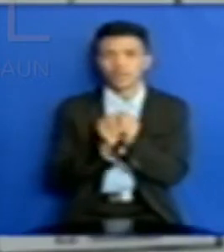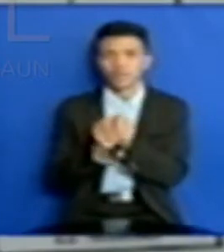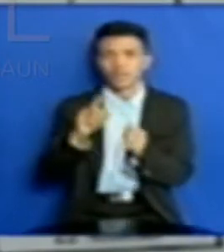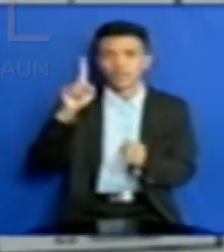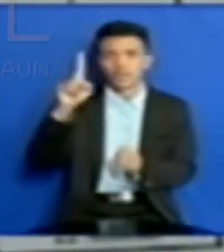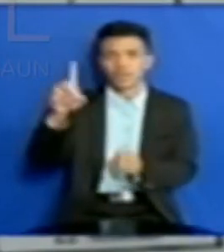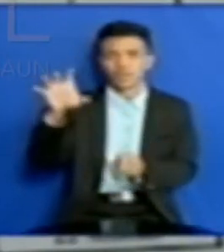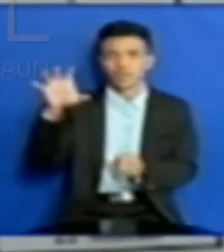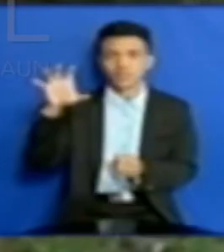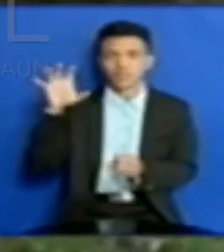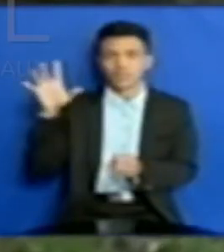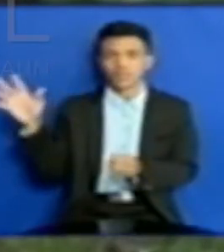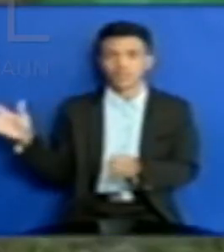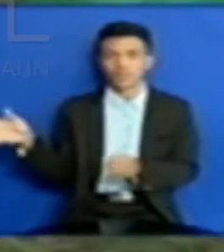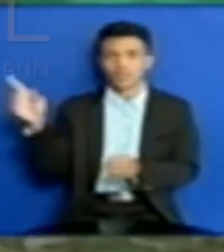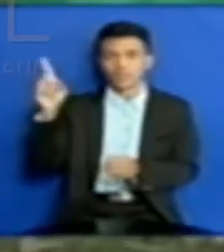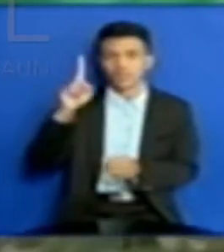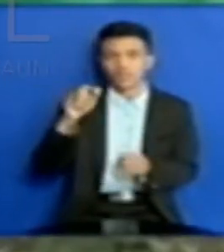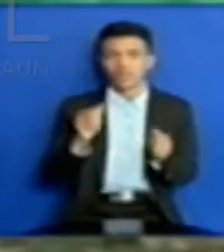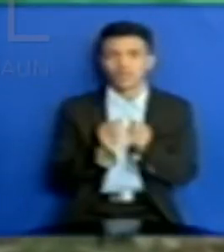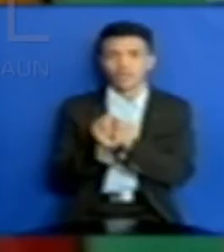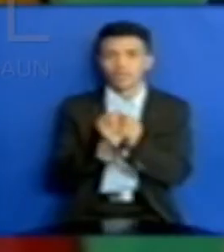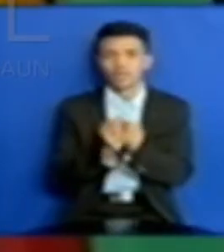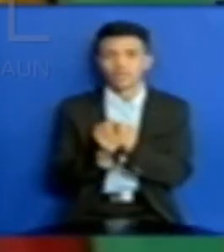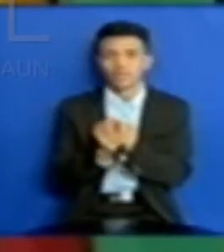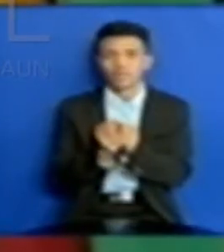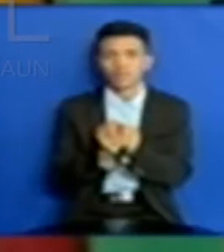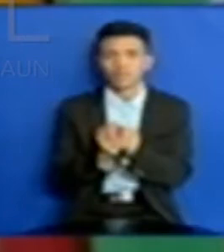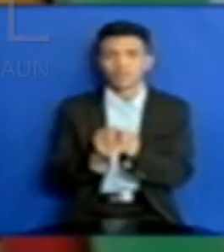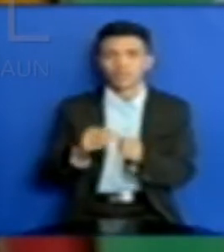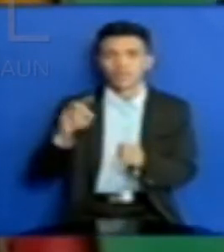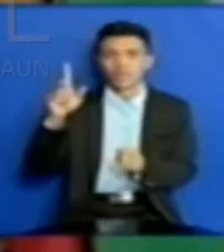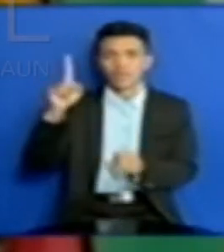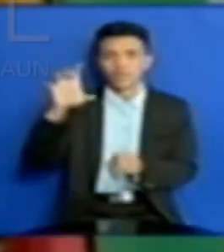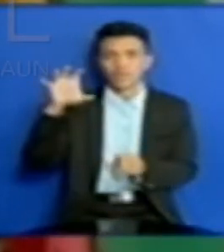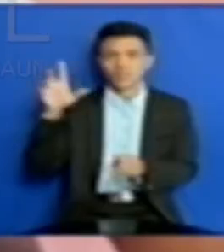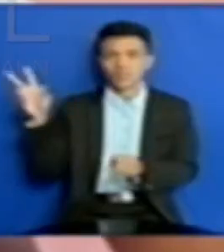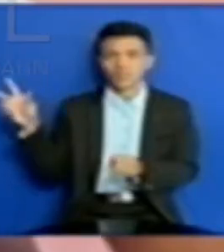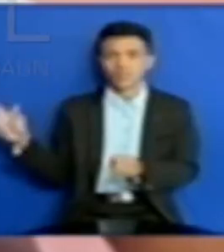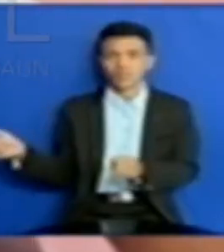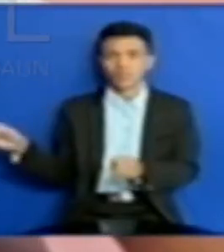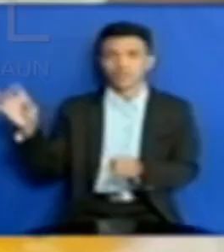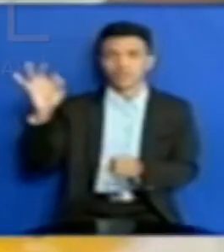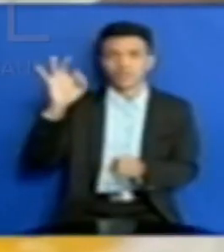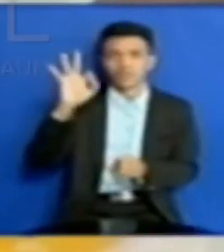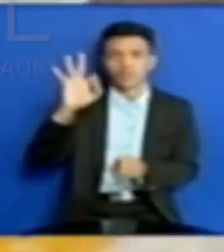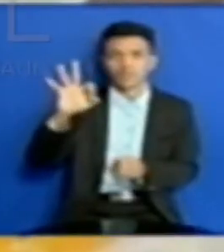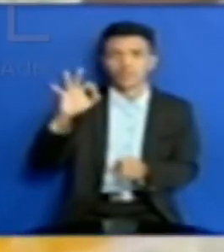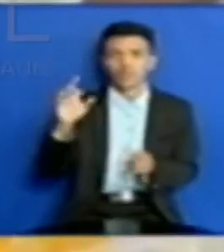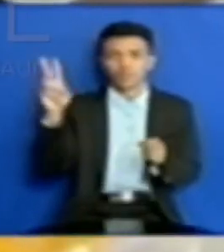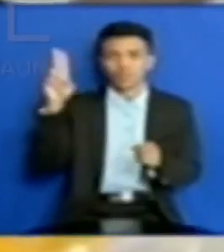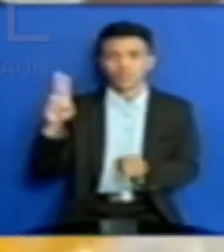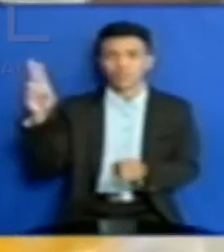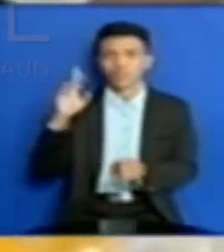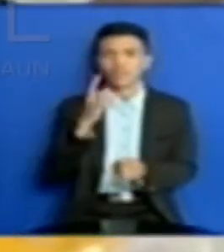ida Limanulu Resin Ida, husi total aldeia ne, atus ida Ruanulu Resin Sia, mak uja ona contador